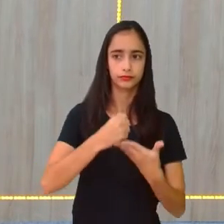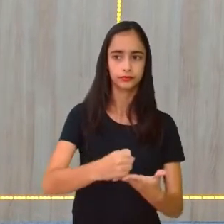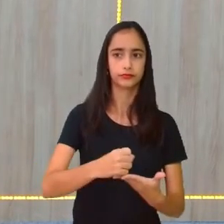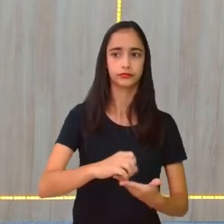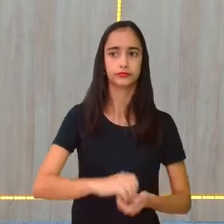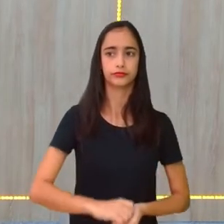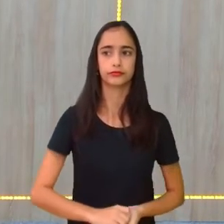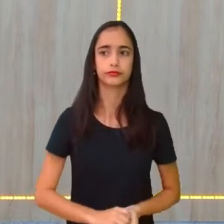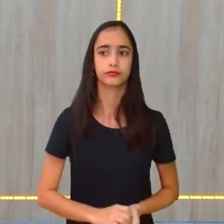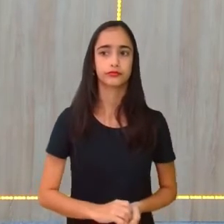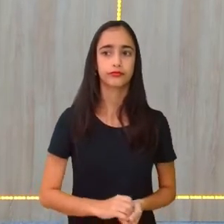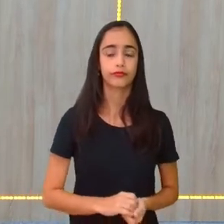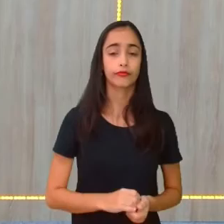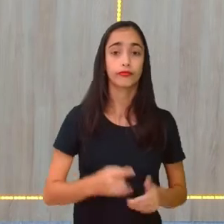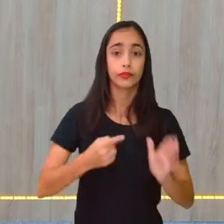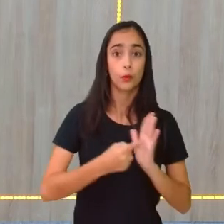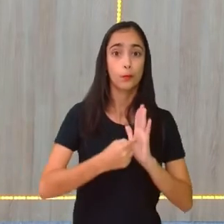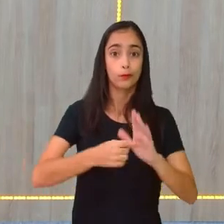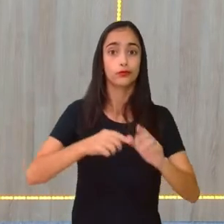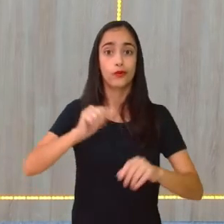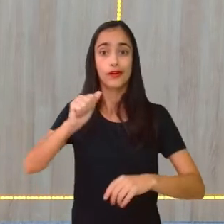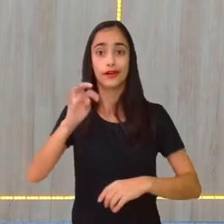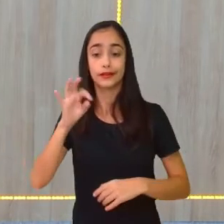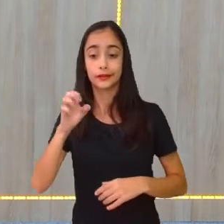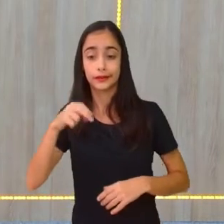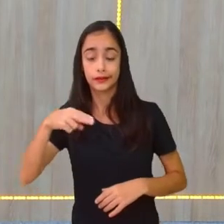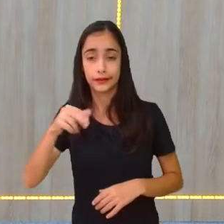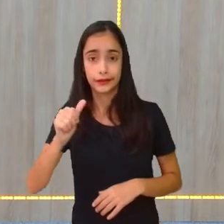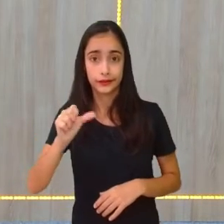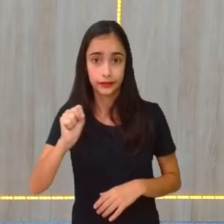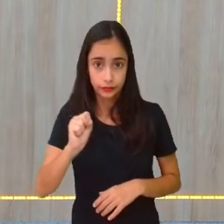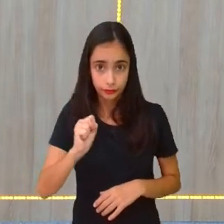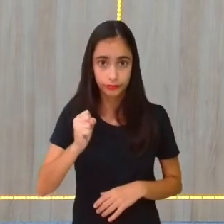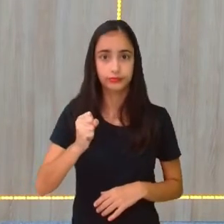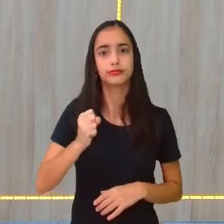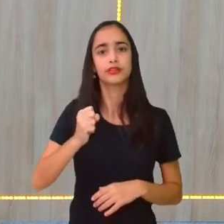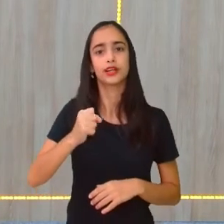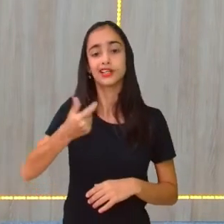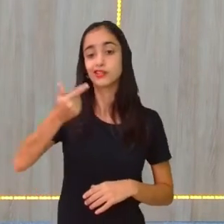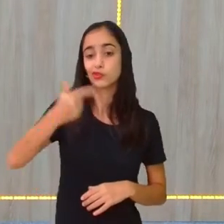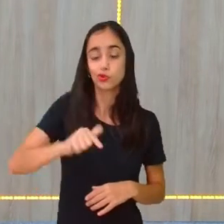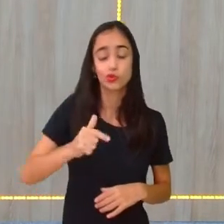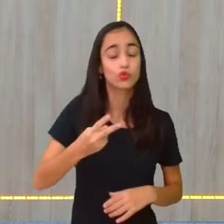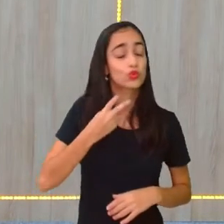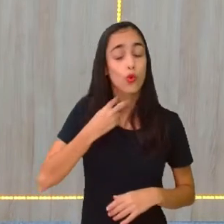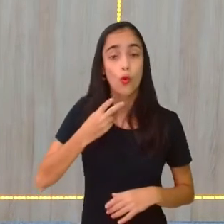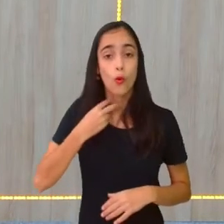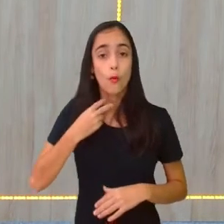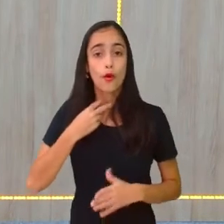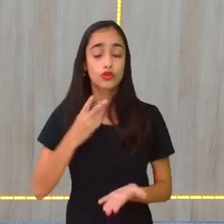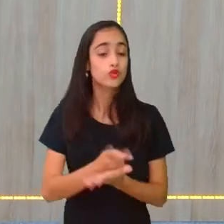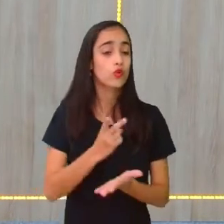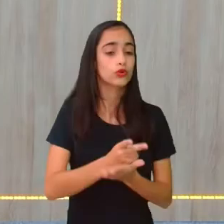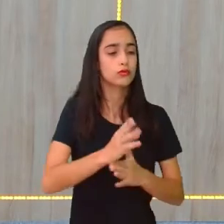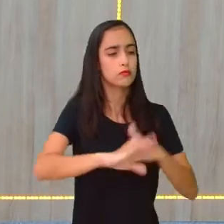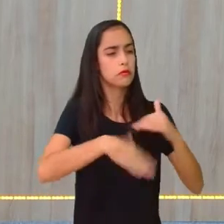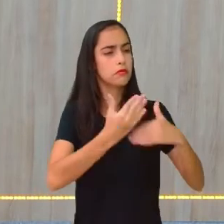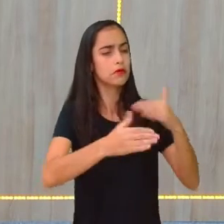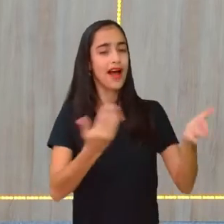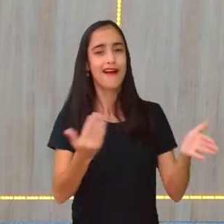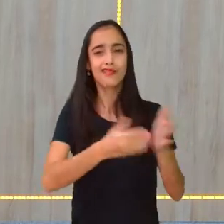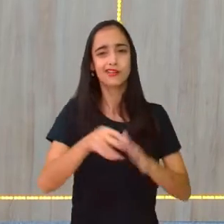a repetir em grande período da sua história. E realizou aí obras públicas